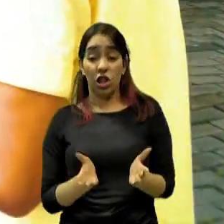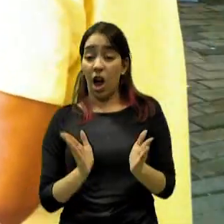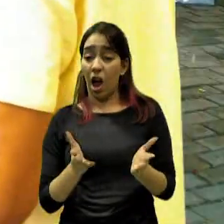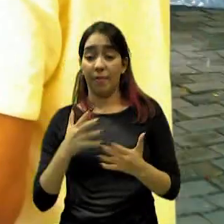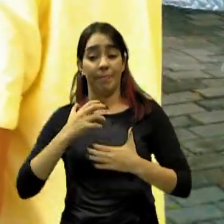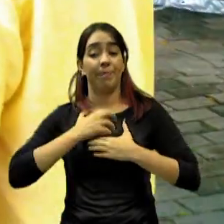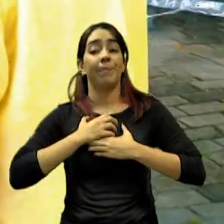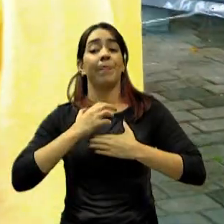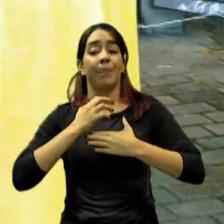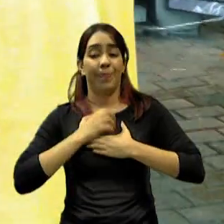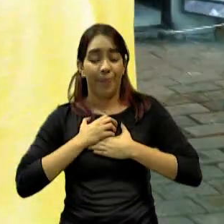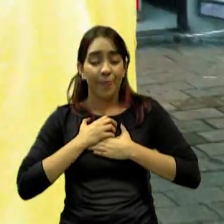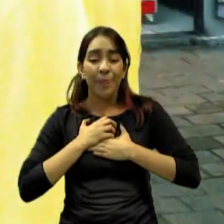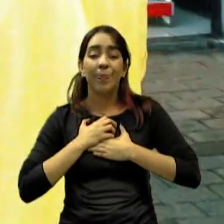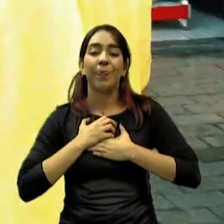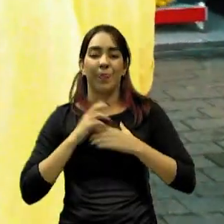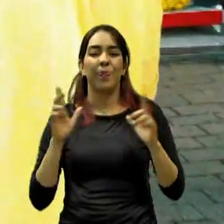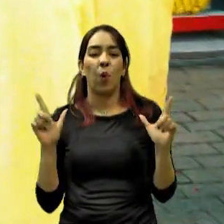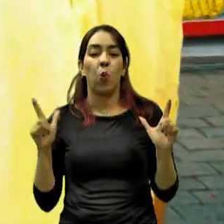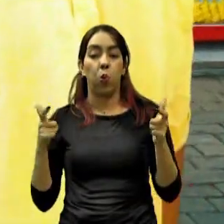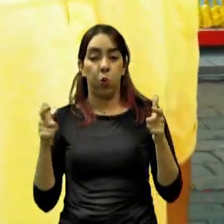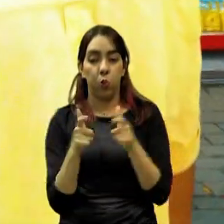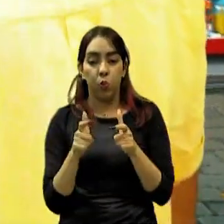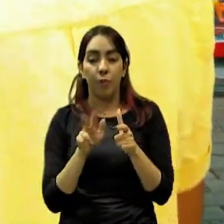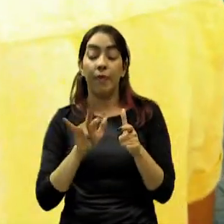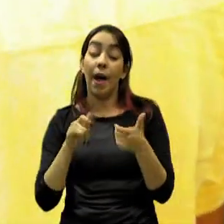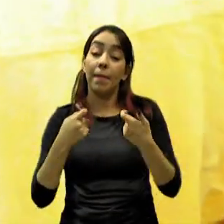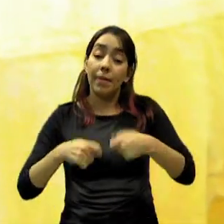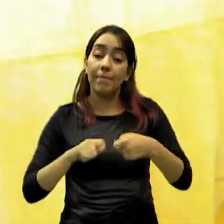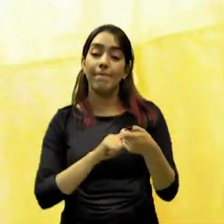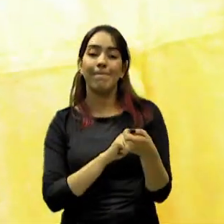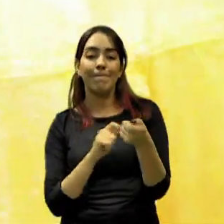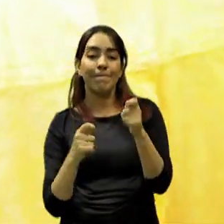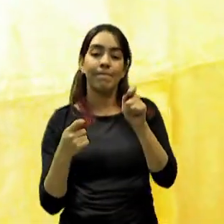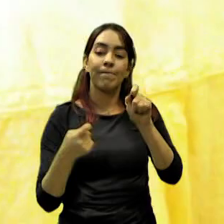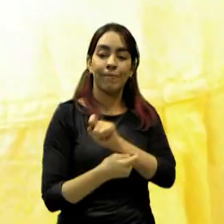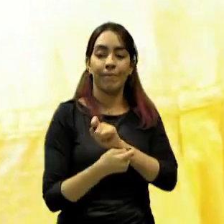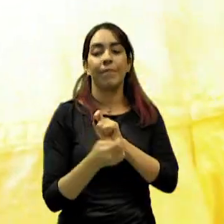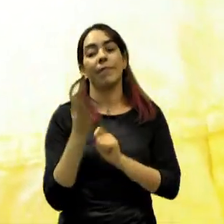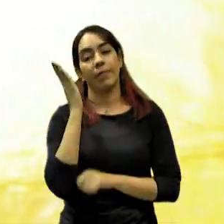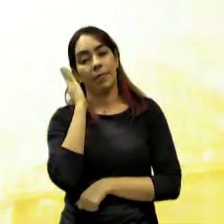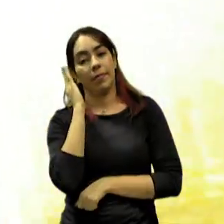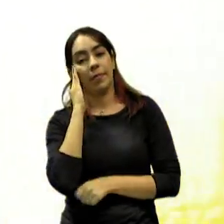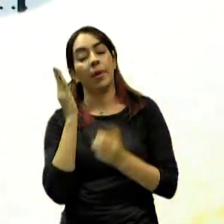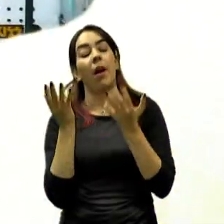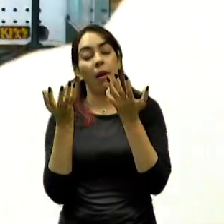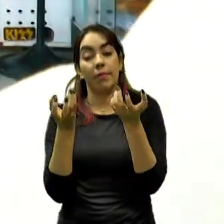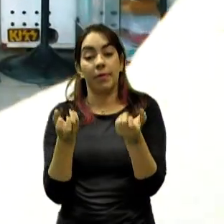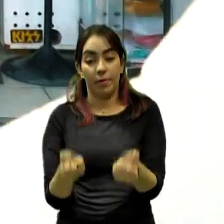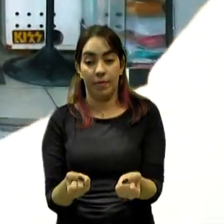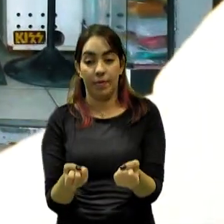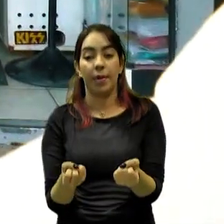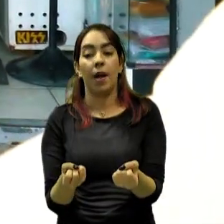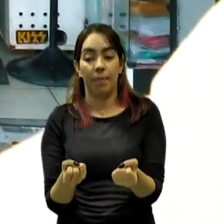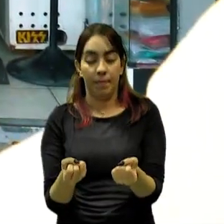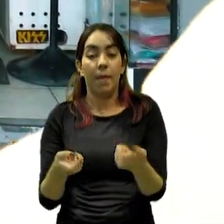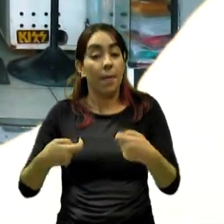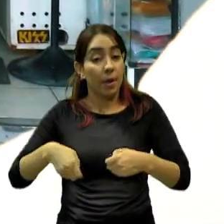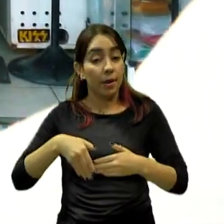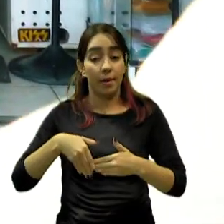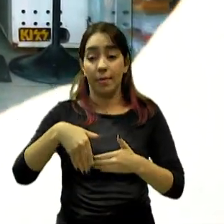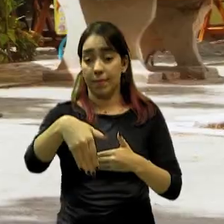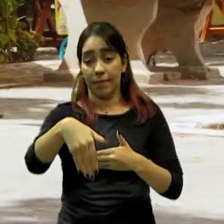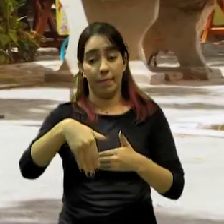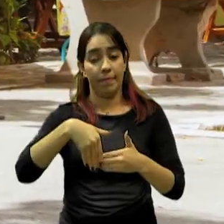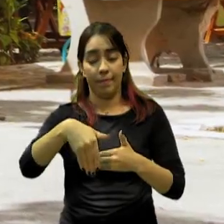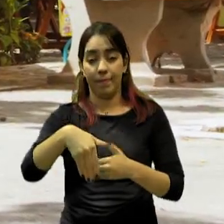eu acho que a gente vai ter que se habituar a isso e tentar se adaptar a essa realidade aí, da maneira que você